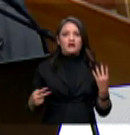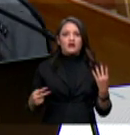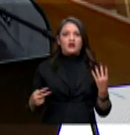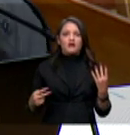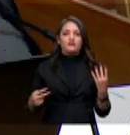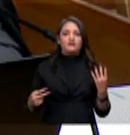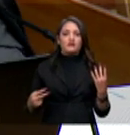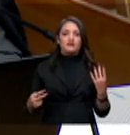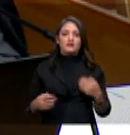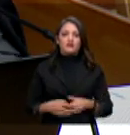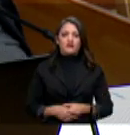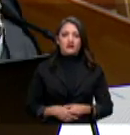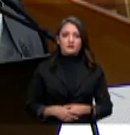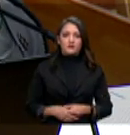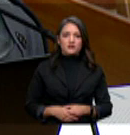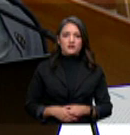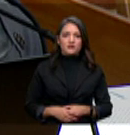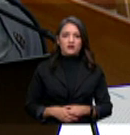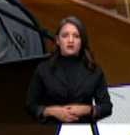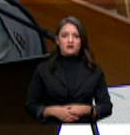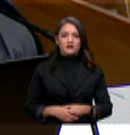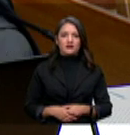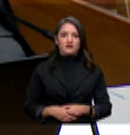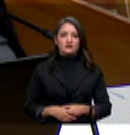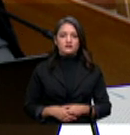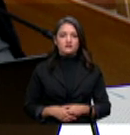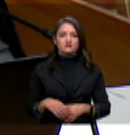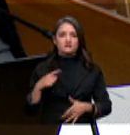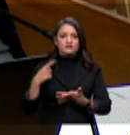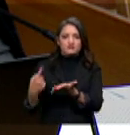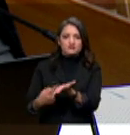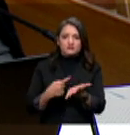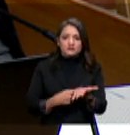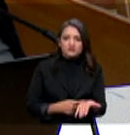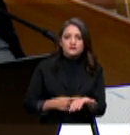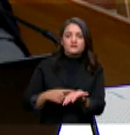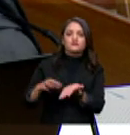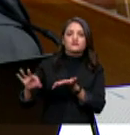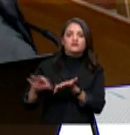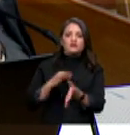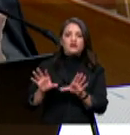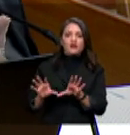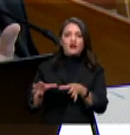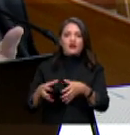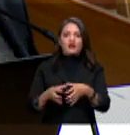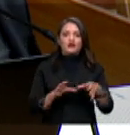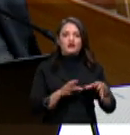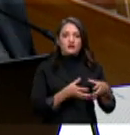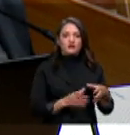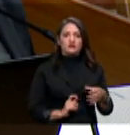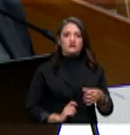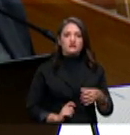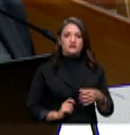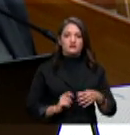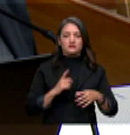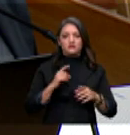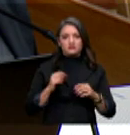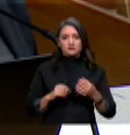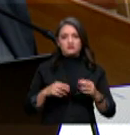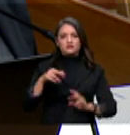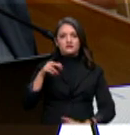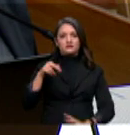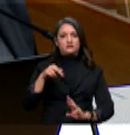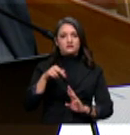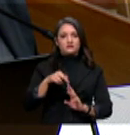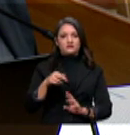valida expressamente os acordos mediante negociação coletiva. Inciso 6º do artigo 7º,